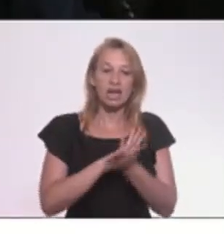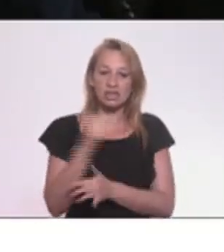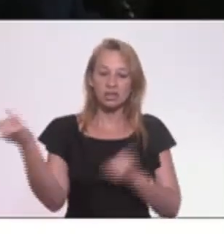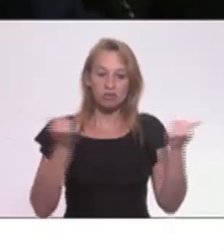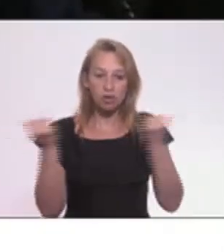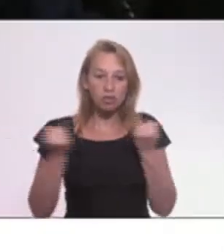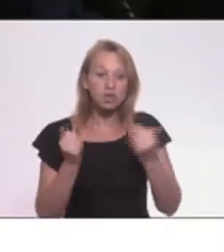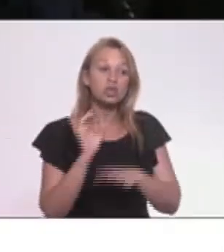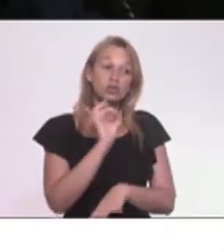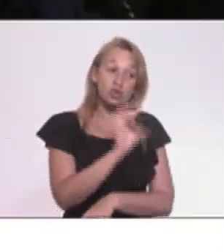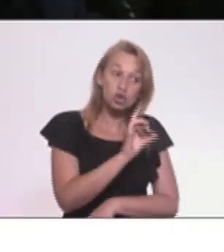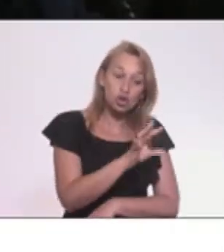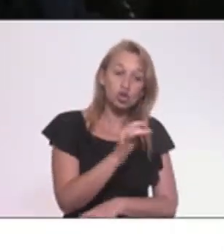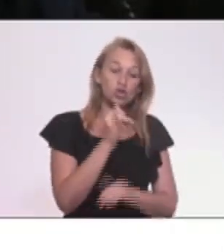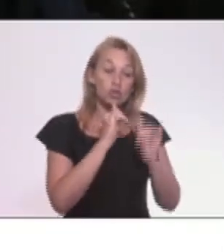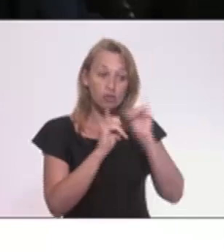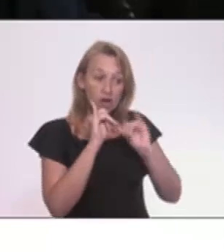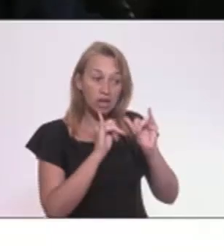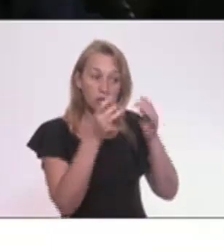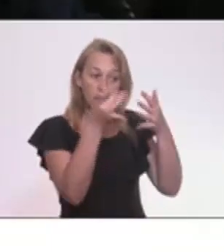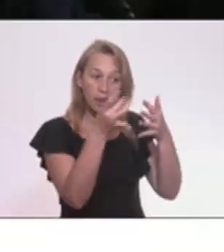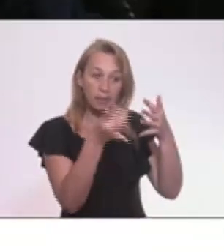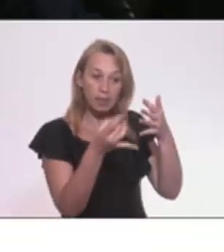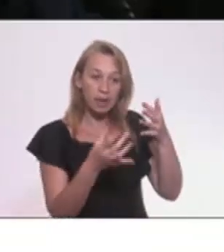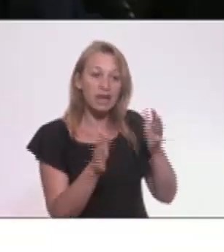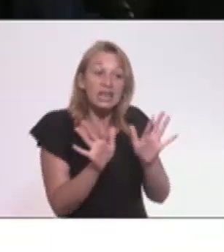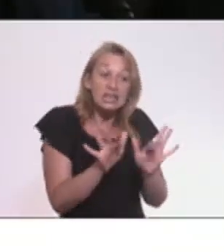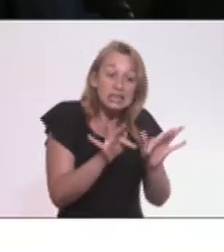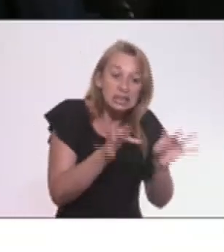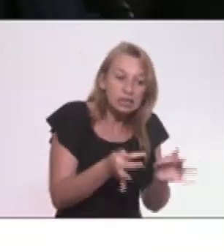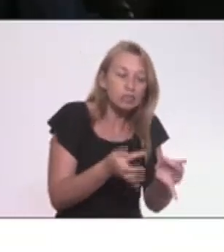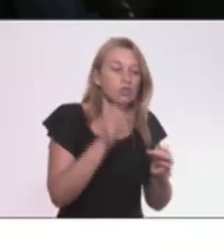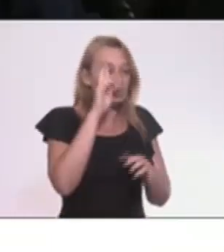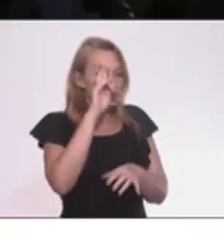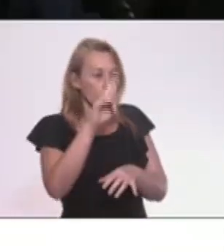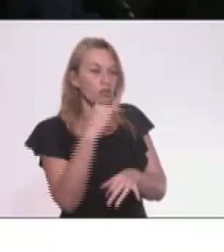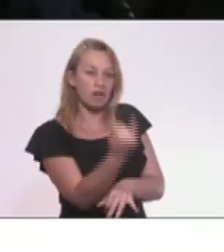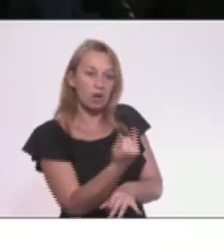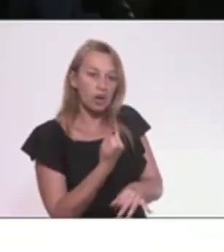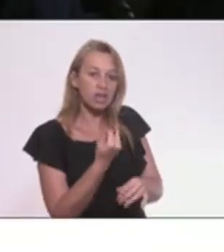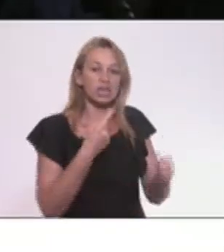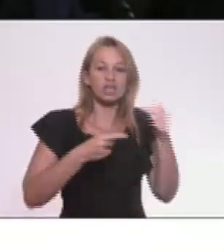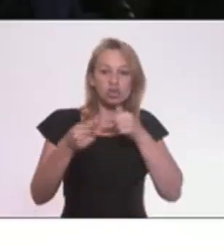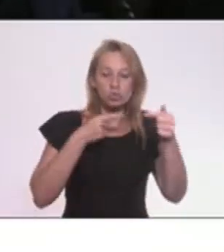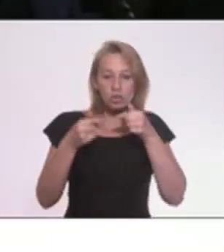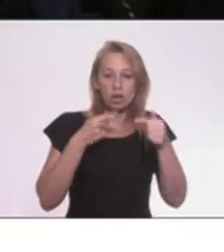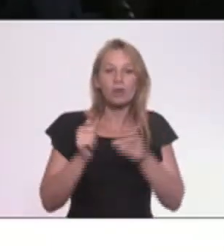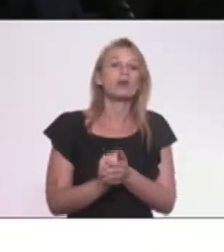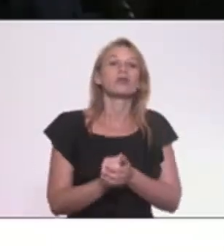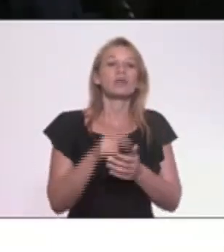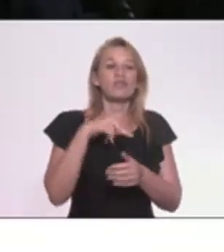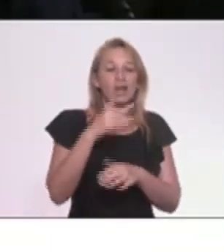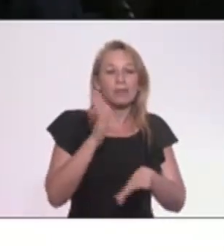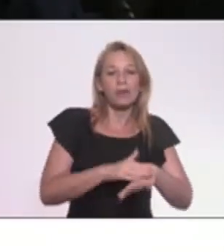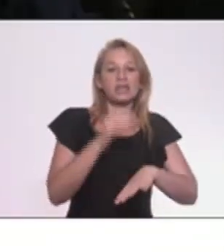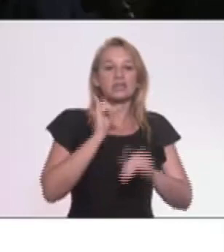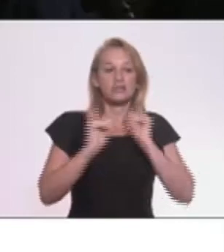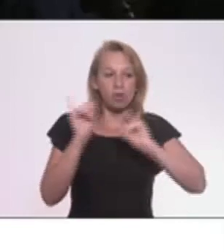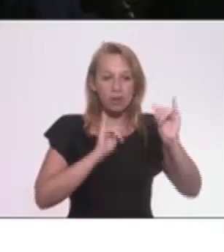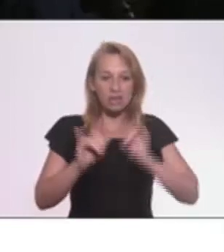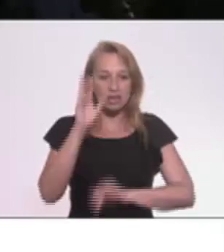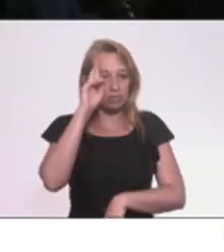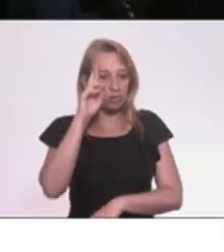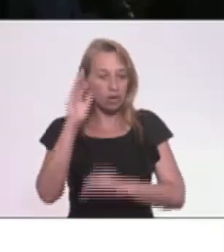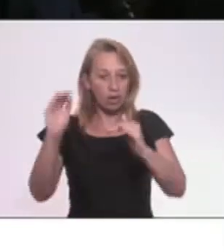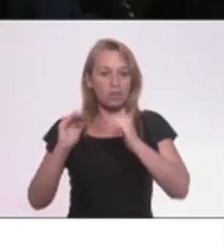Excelência só uma ponderação muito superficial, pelo que o senhor trouxe aqui na discussão, para trazer mais informação a Vossa